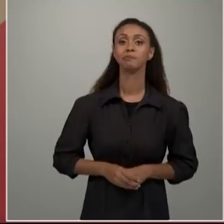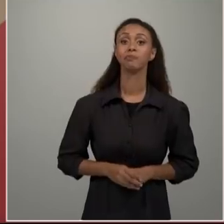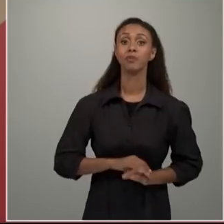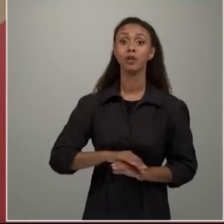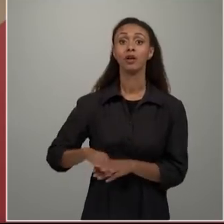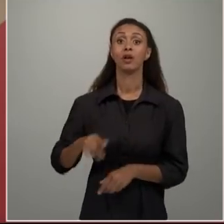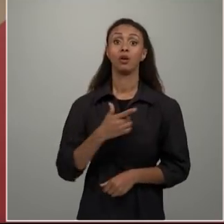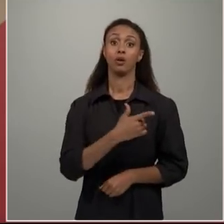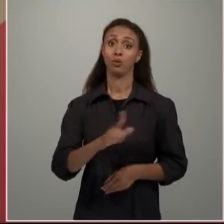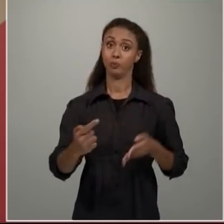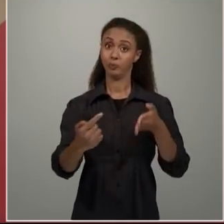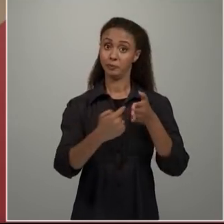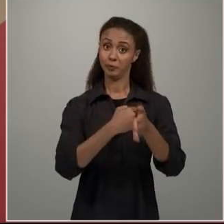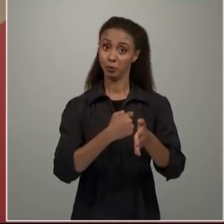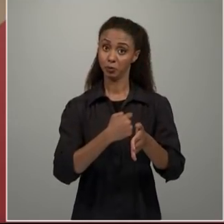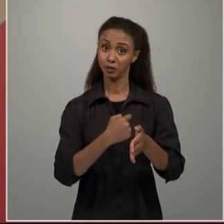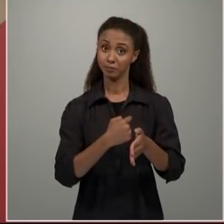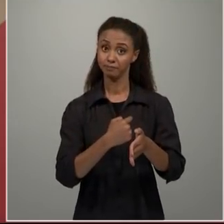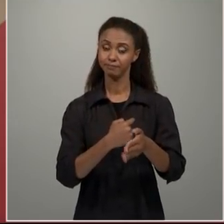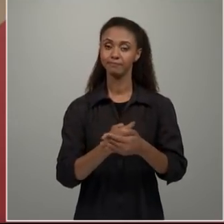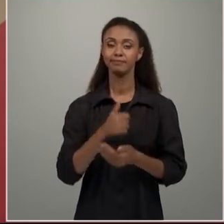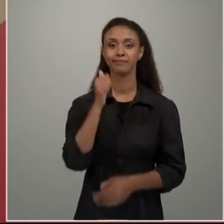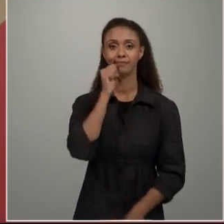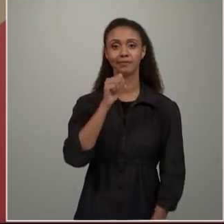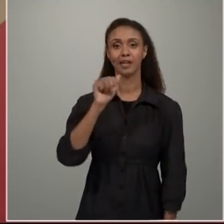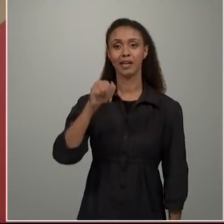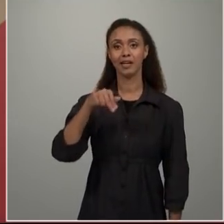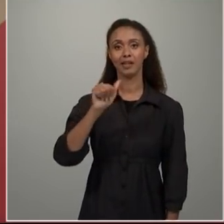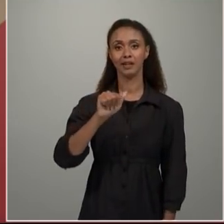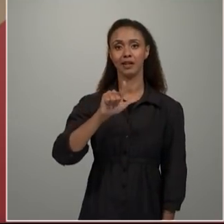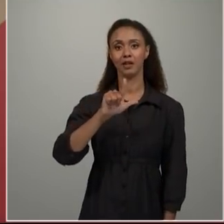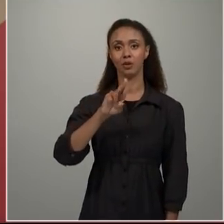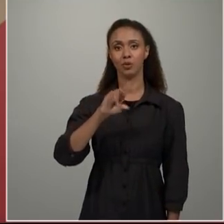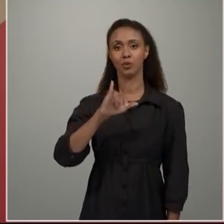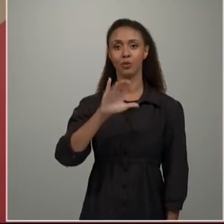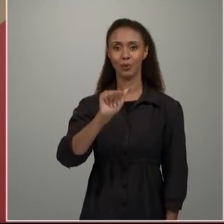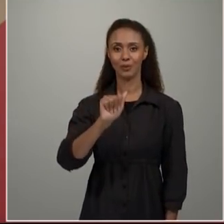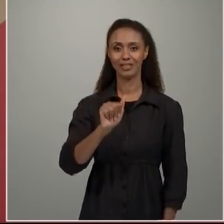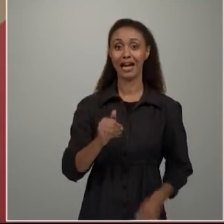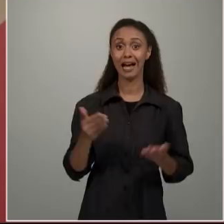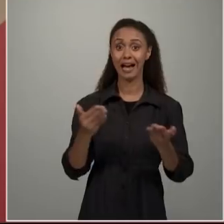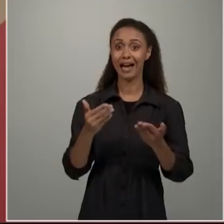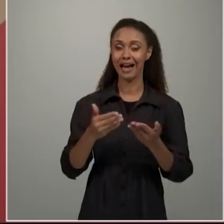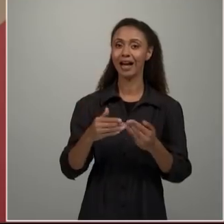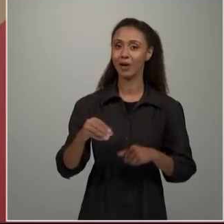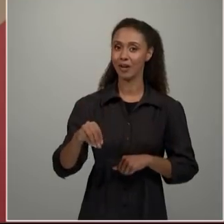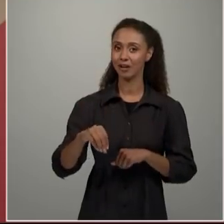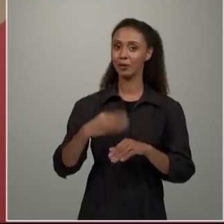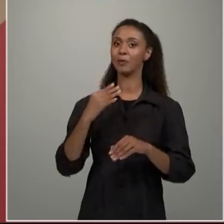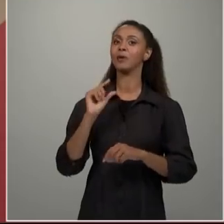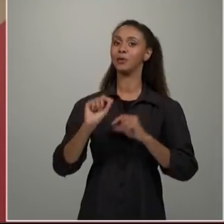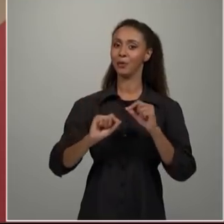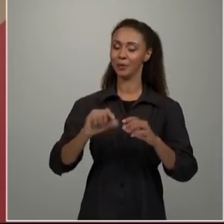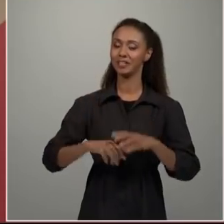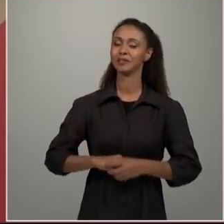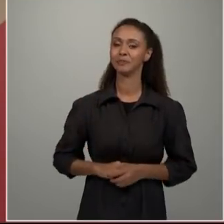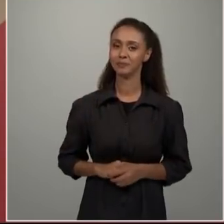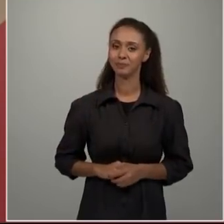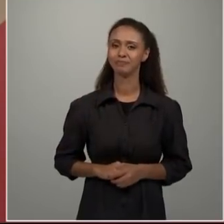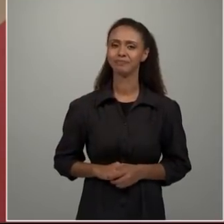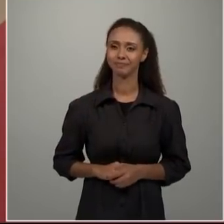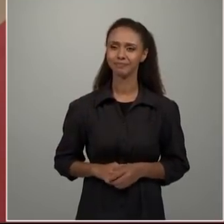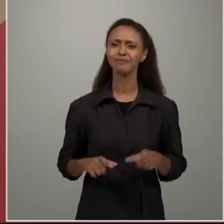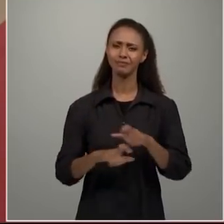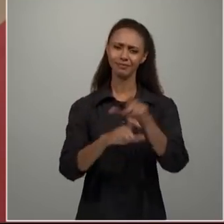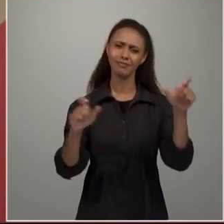eu tenho a aae ana lúcia analúcia acabou de dizer uma coisa que muita gente diz assim é